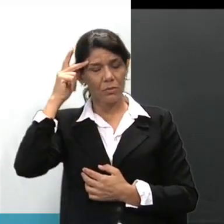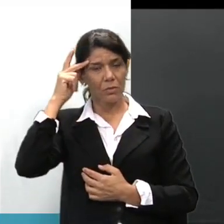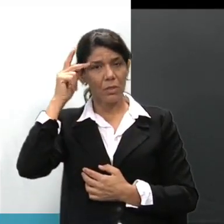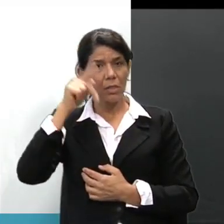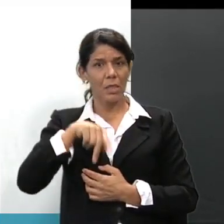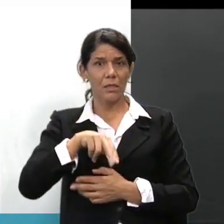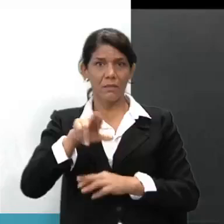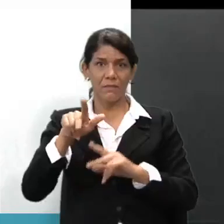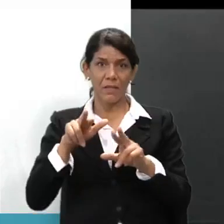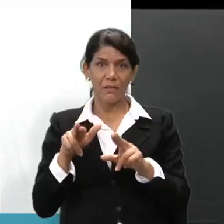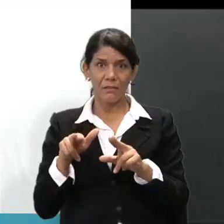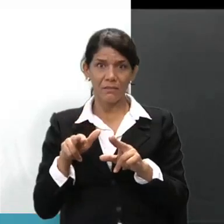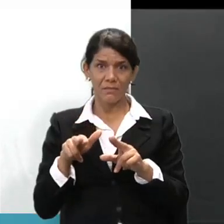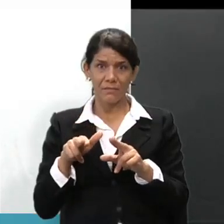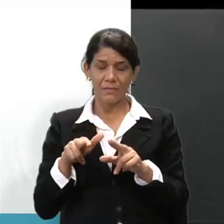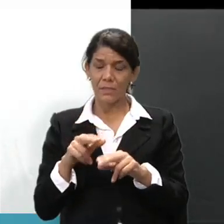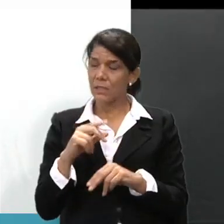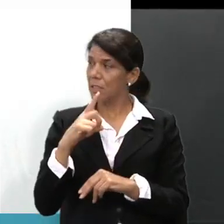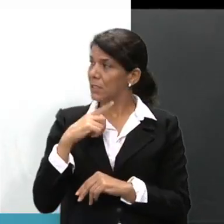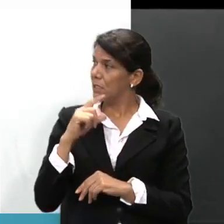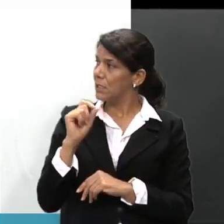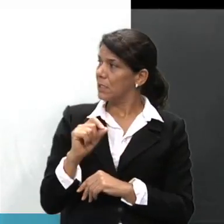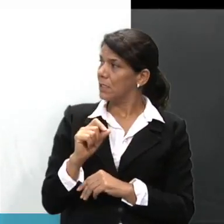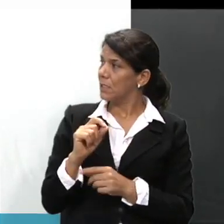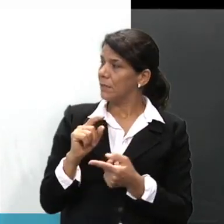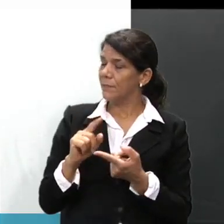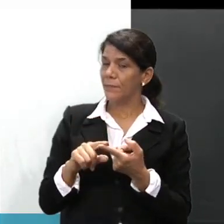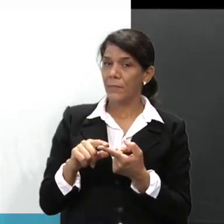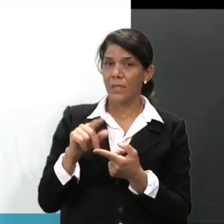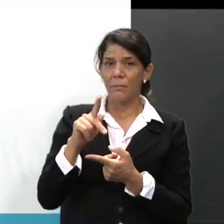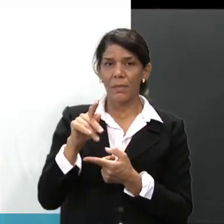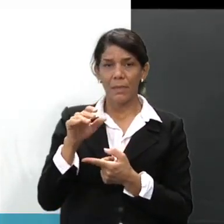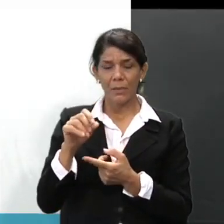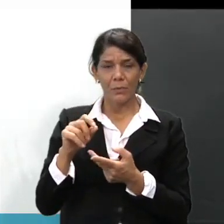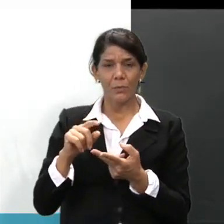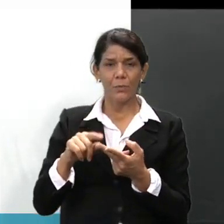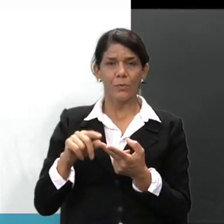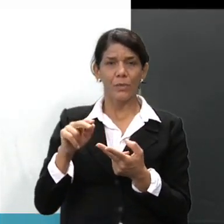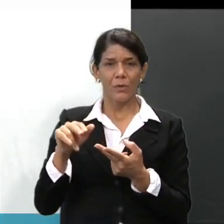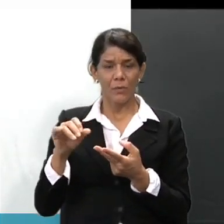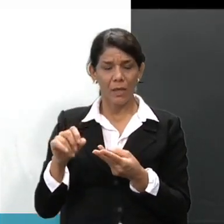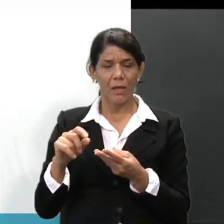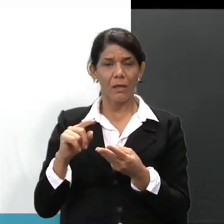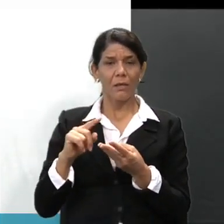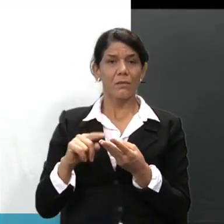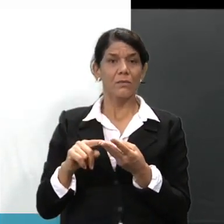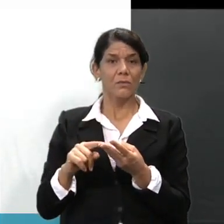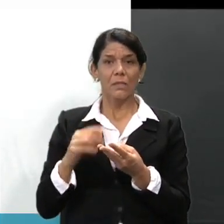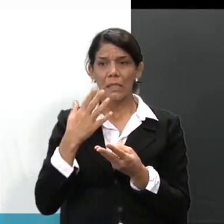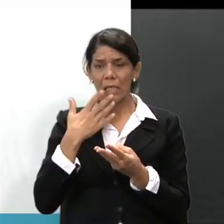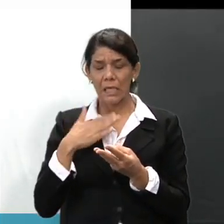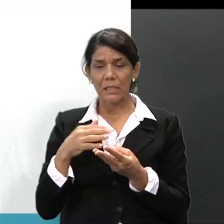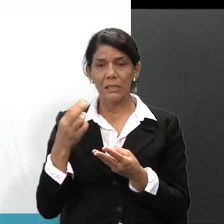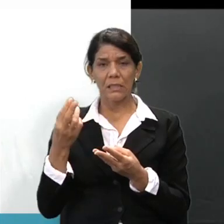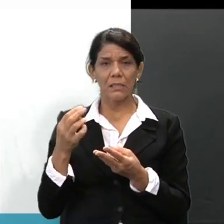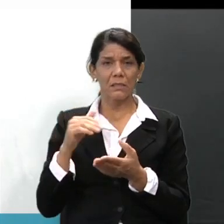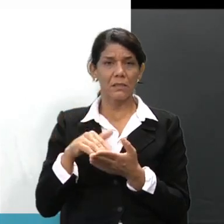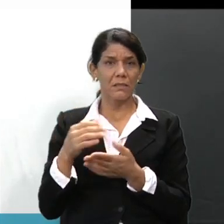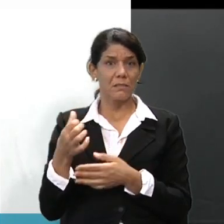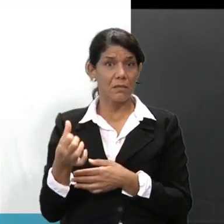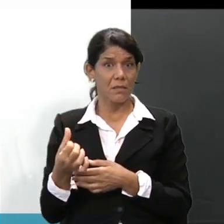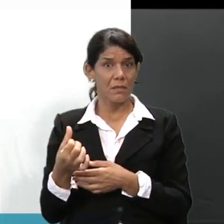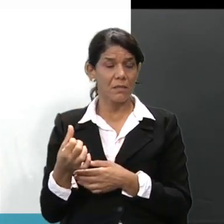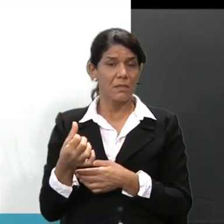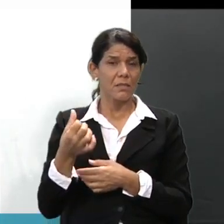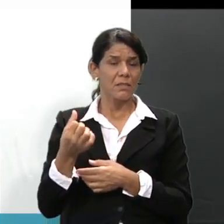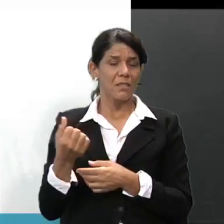bastante diferente. Então, nós temos aqui prematuros, neonatos, lactentes, crianças de 3 a 6 anos,